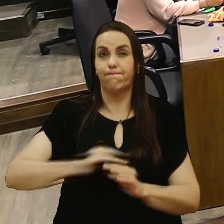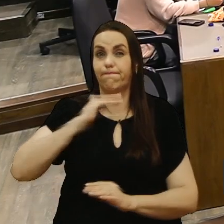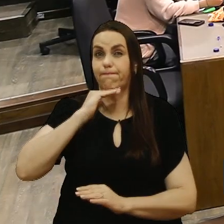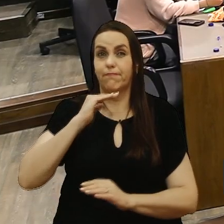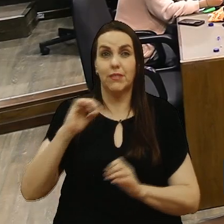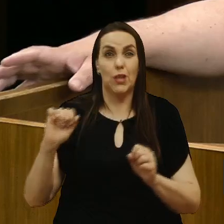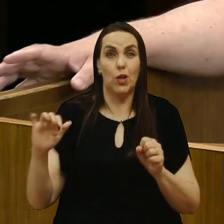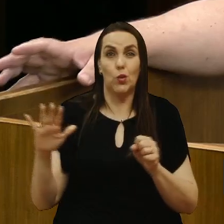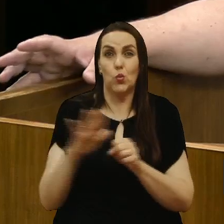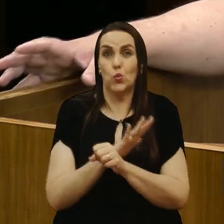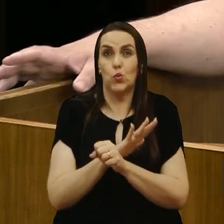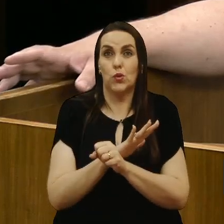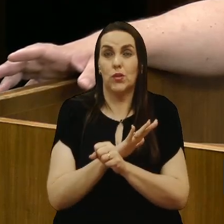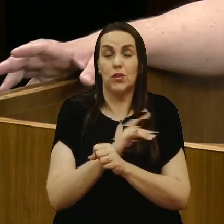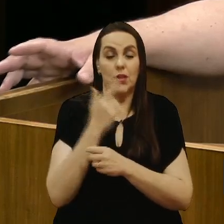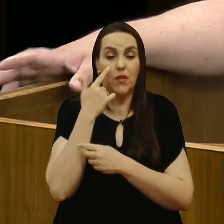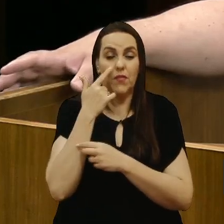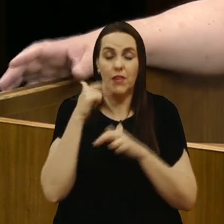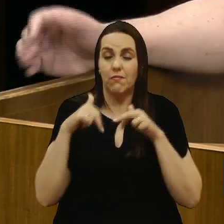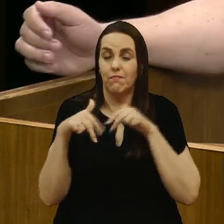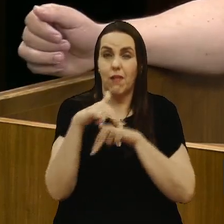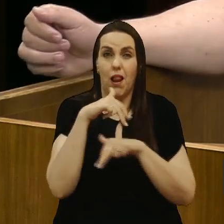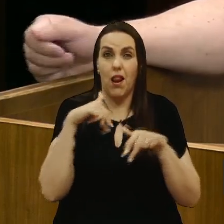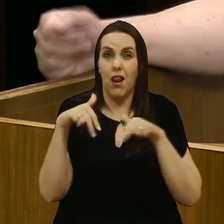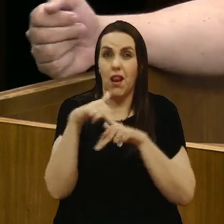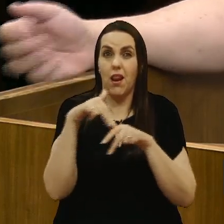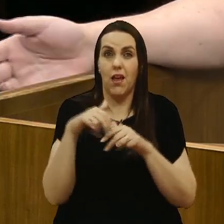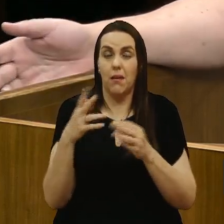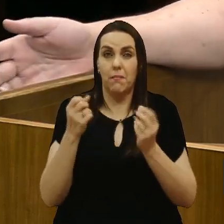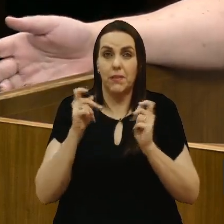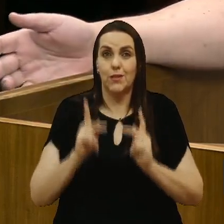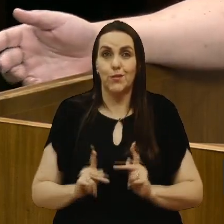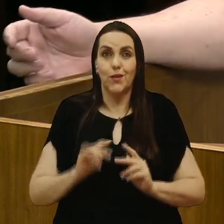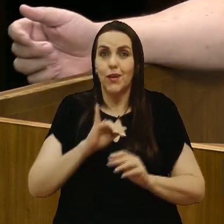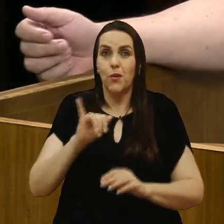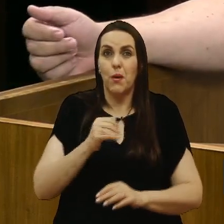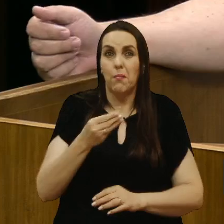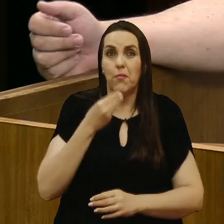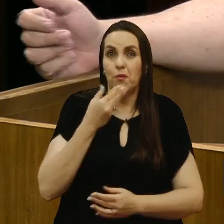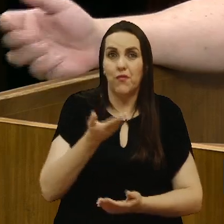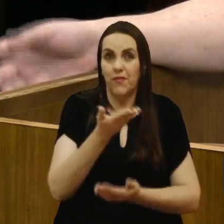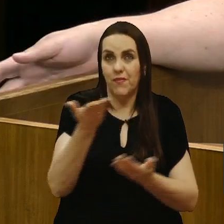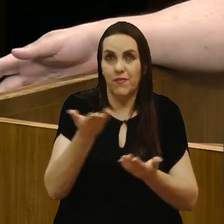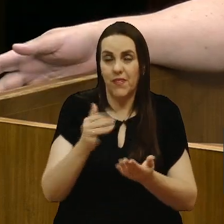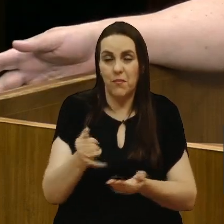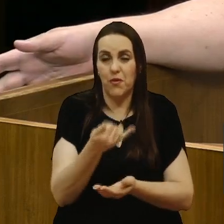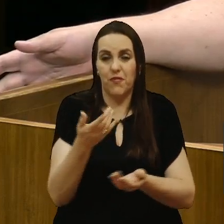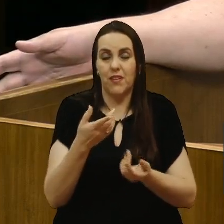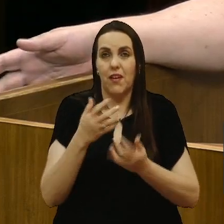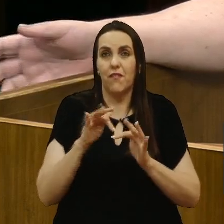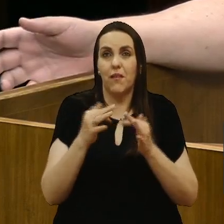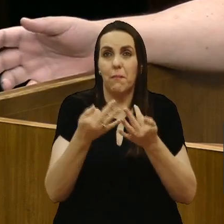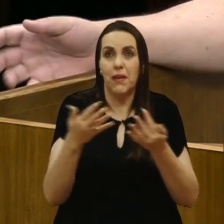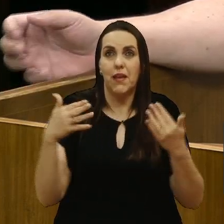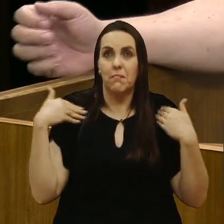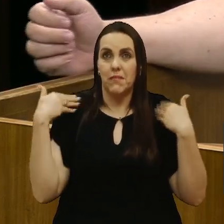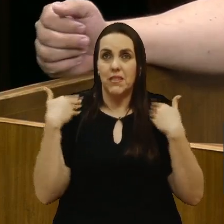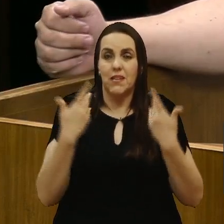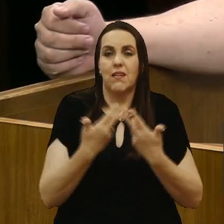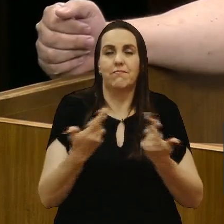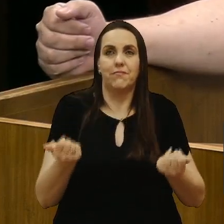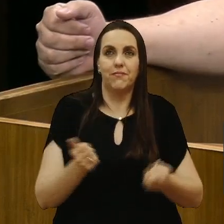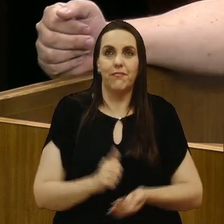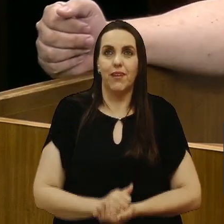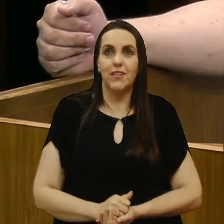calçada de tanta gente que tem lá, e acaba que tu não aproveita aquilo que tu gostaria com a família. Então, tem